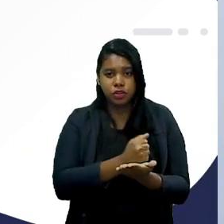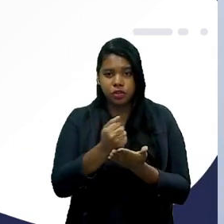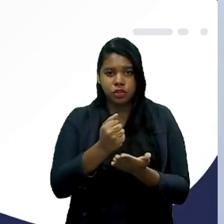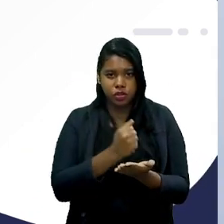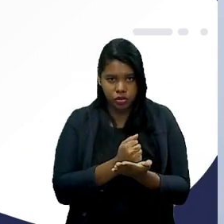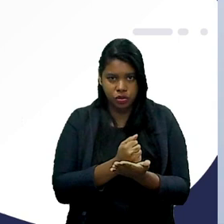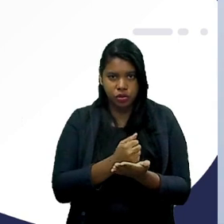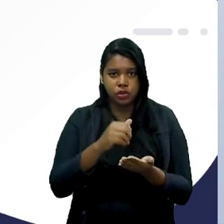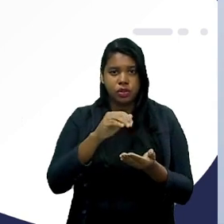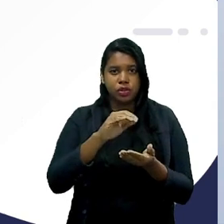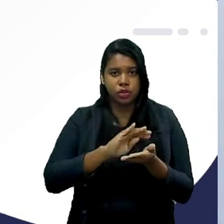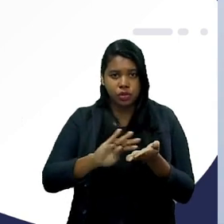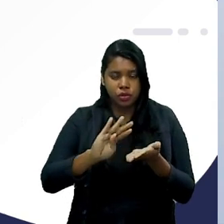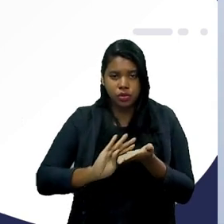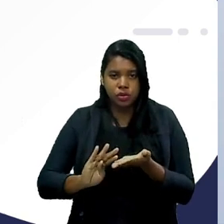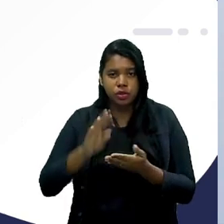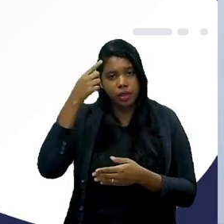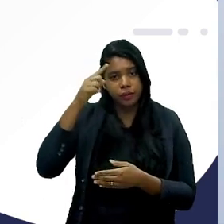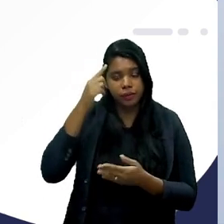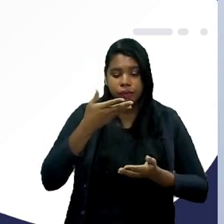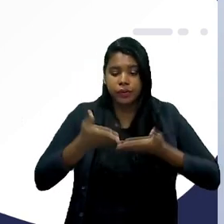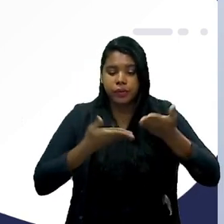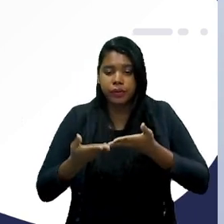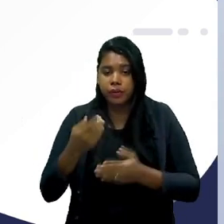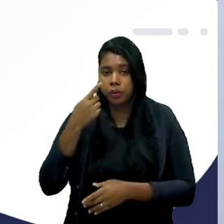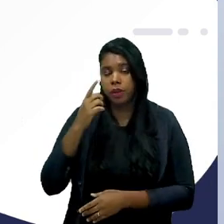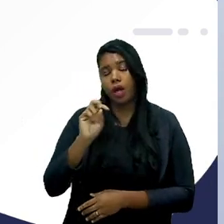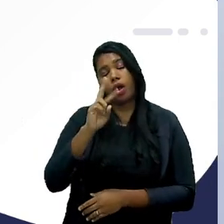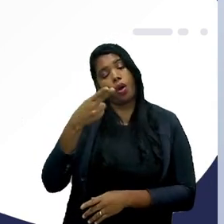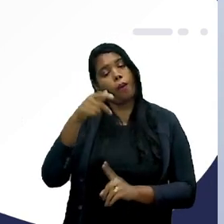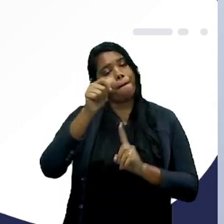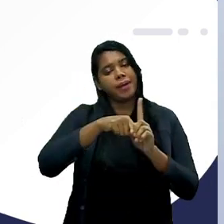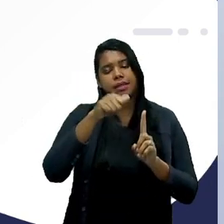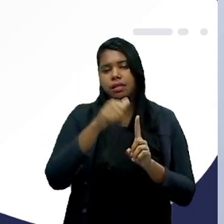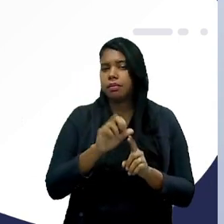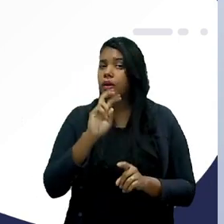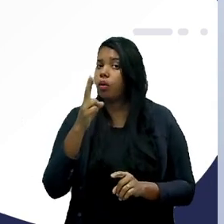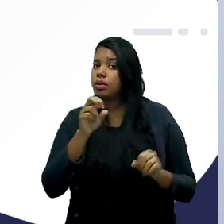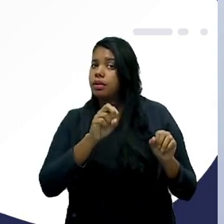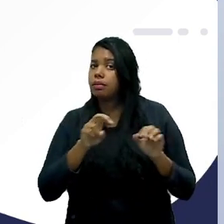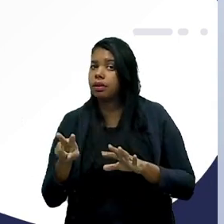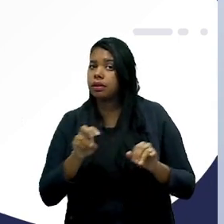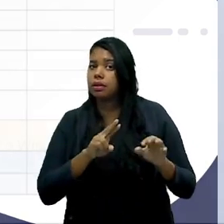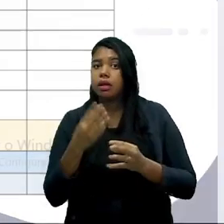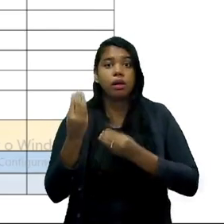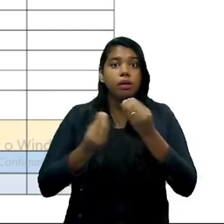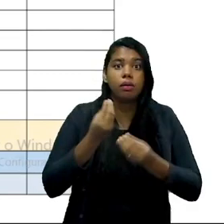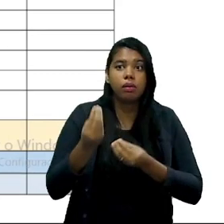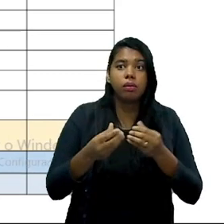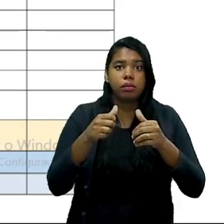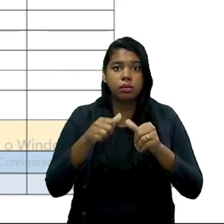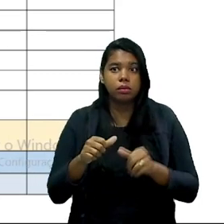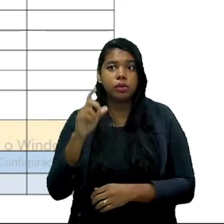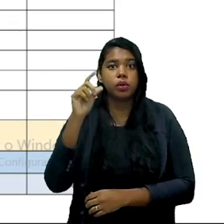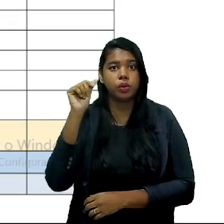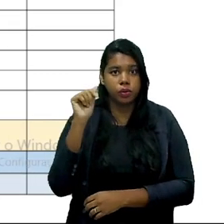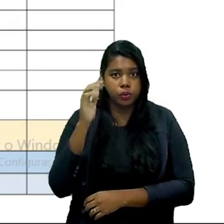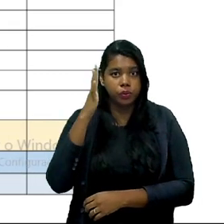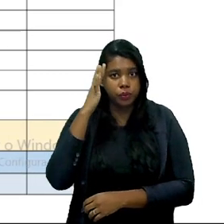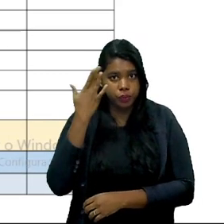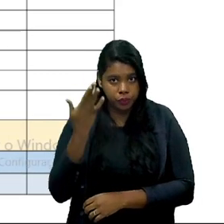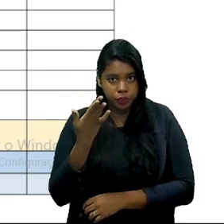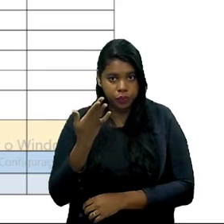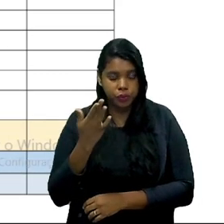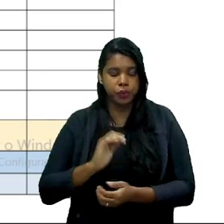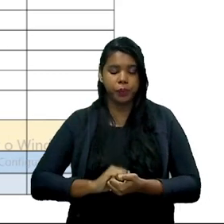E aí eu posso acompanhar dia a dia, ou mês a mês, ou semana a semana, como está a minha situação do ponto de